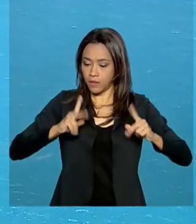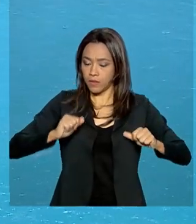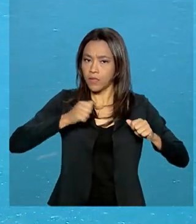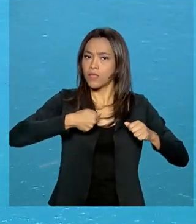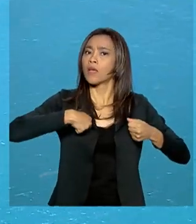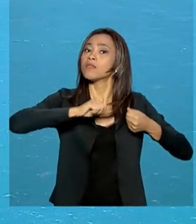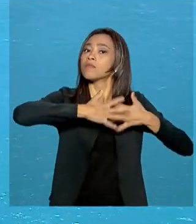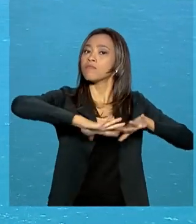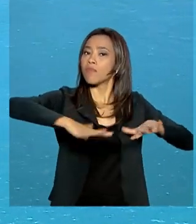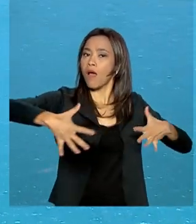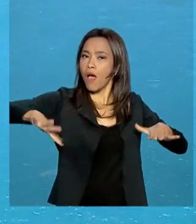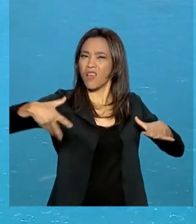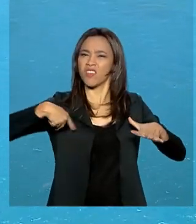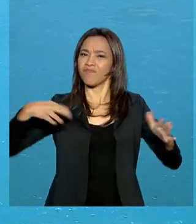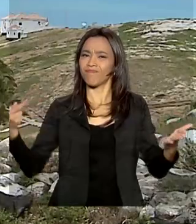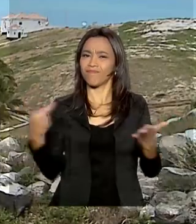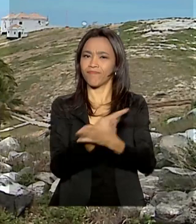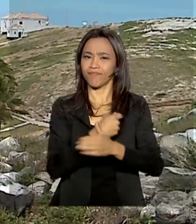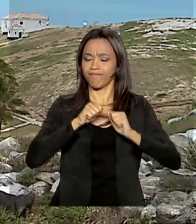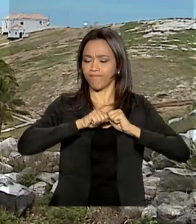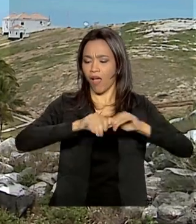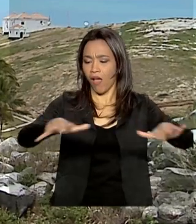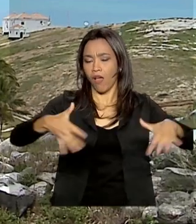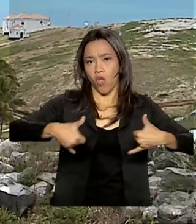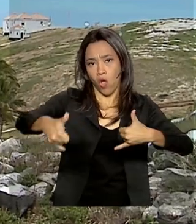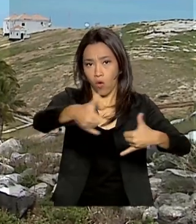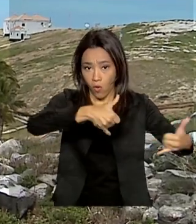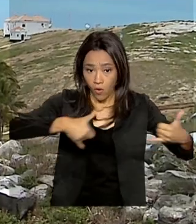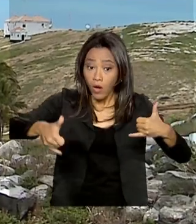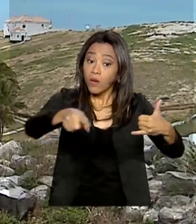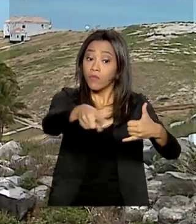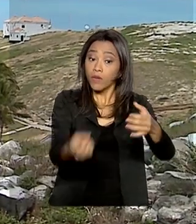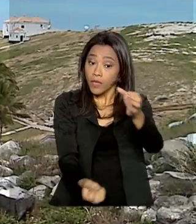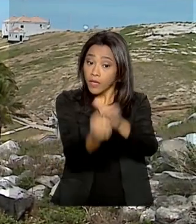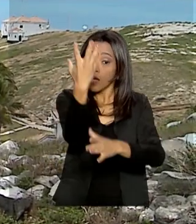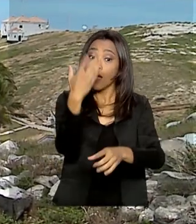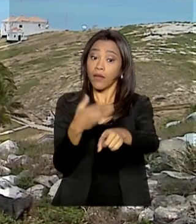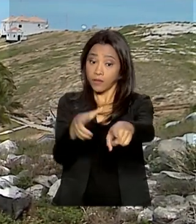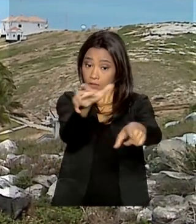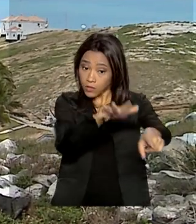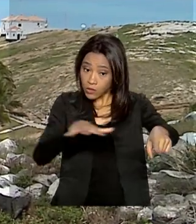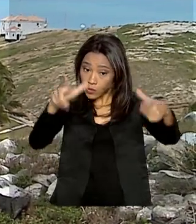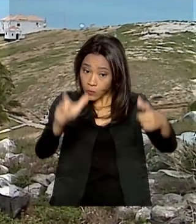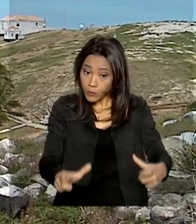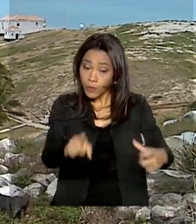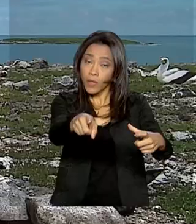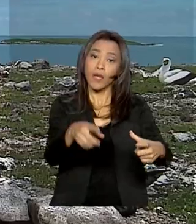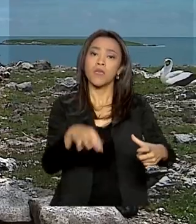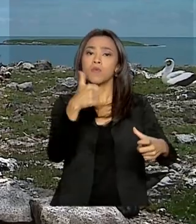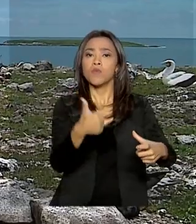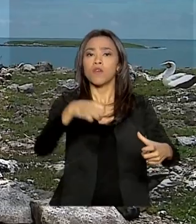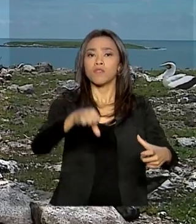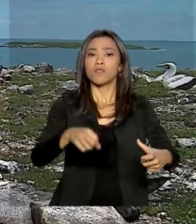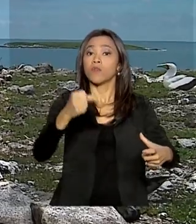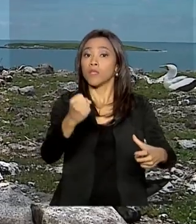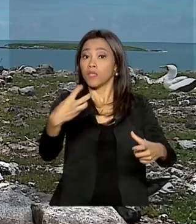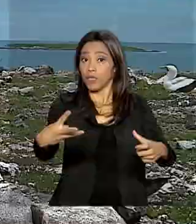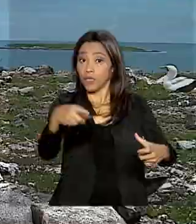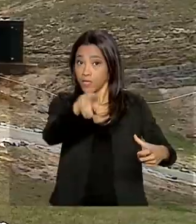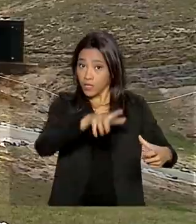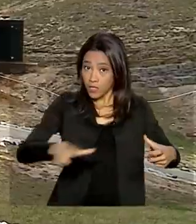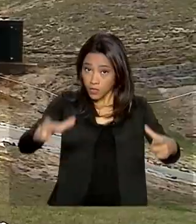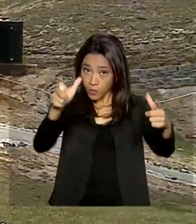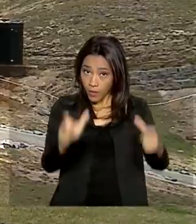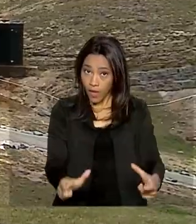praias atingidas pelas manchas de óleo. Criado pelo governo federal em 1983, o Parque Nacional de